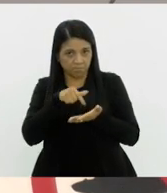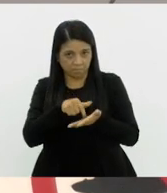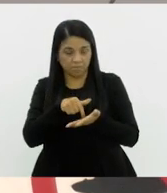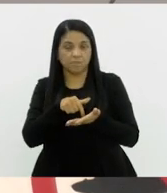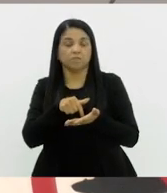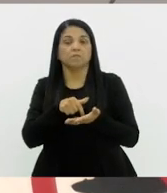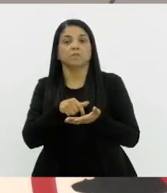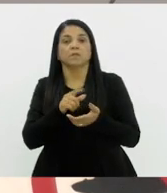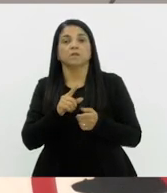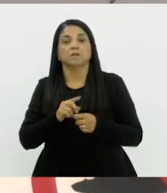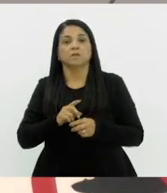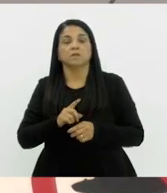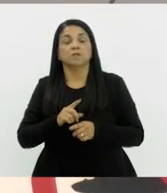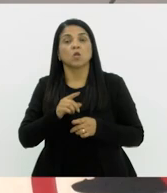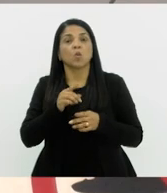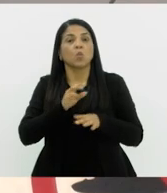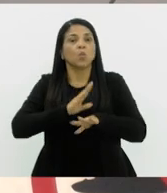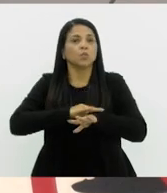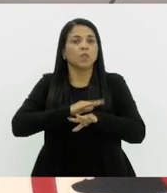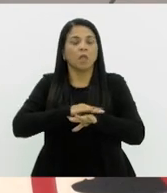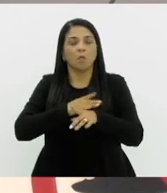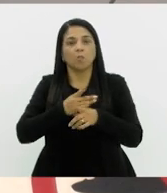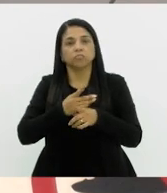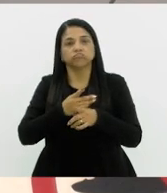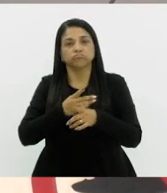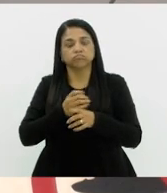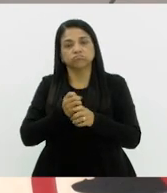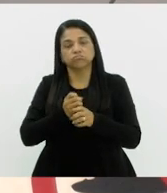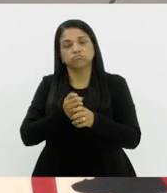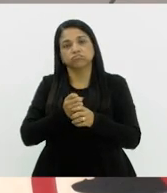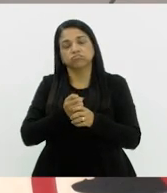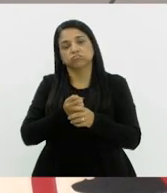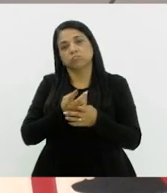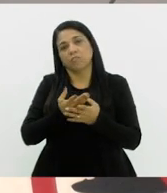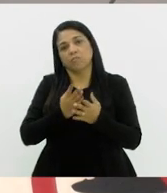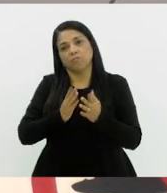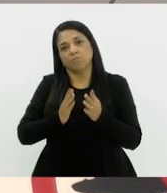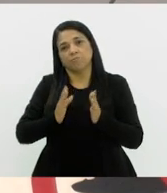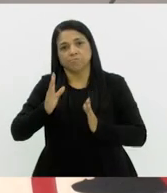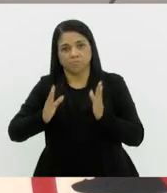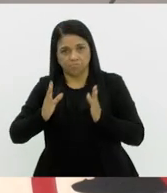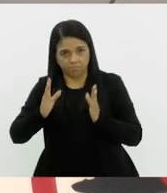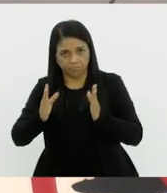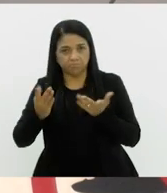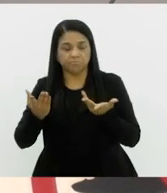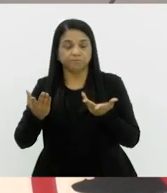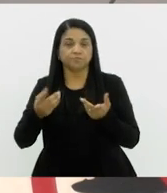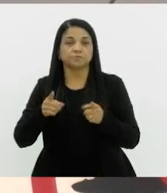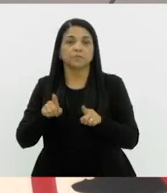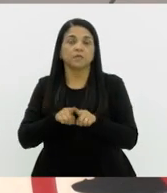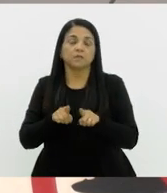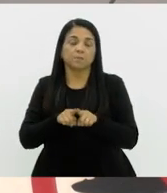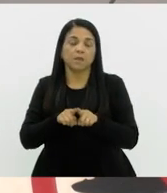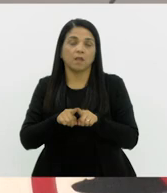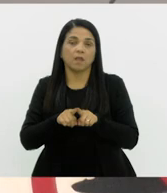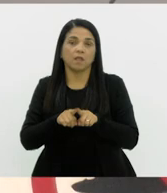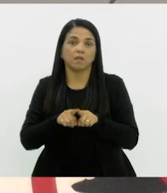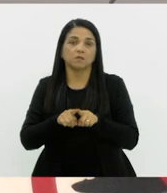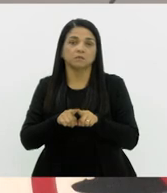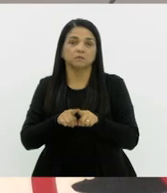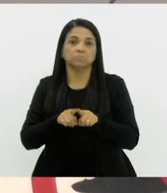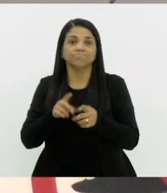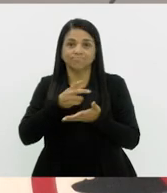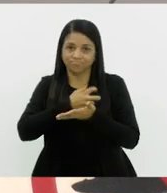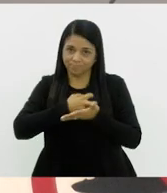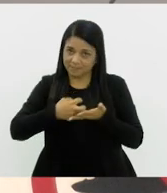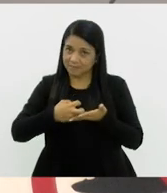isso poderia ser feito em relação a isso, e também, em algum momento, a gente tem que colocar as